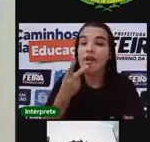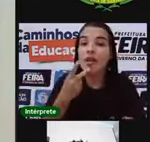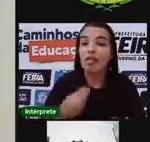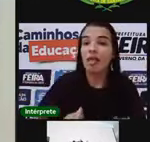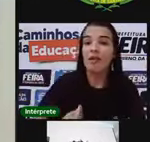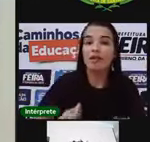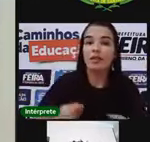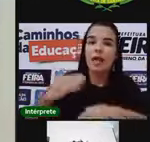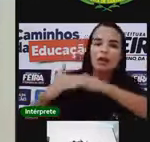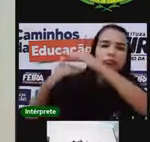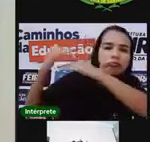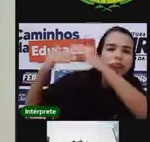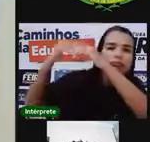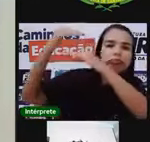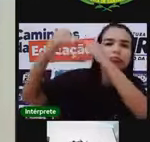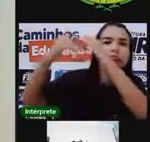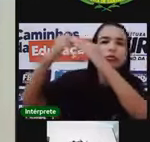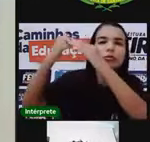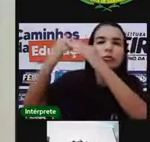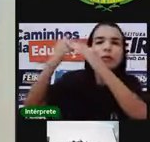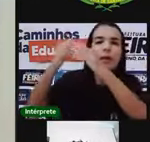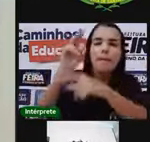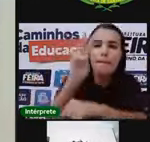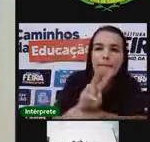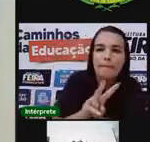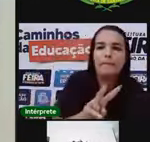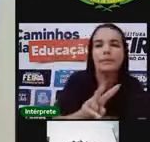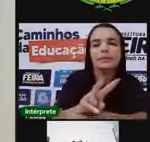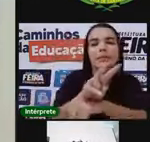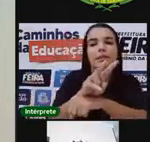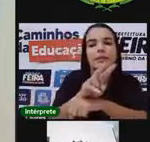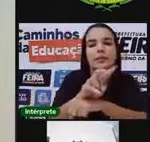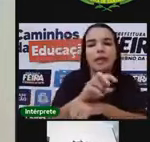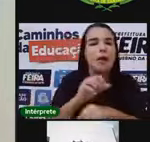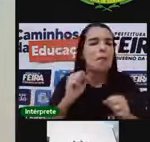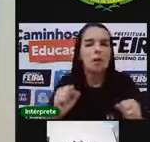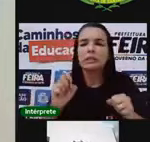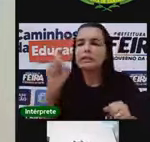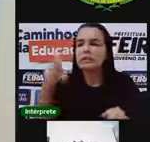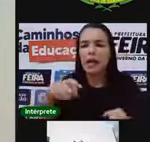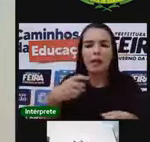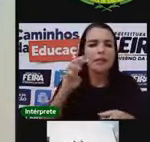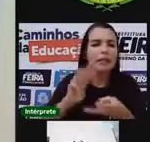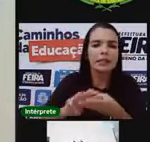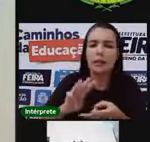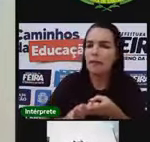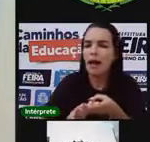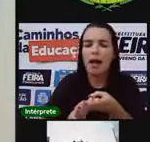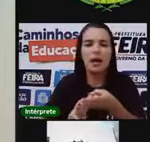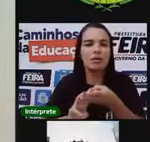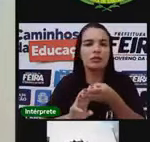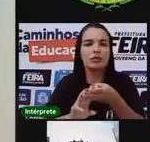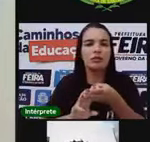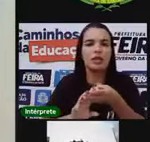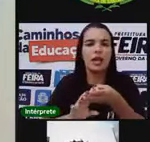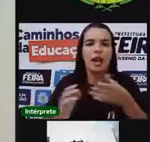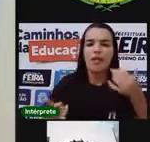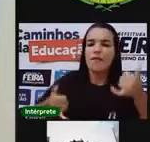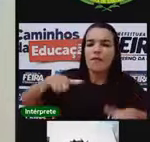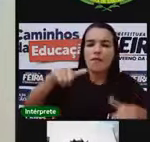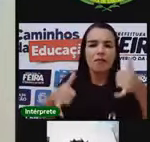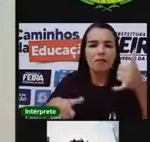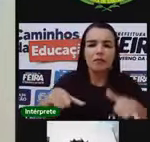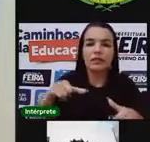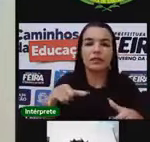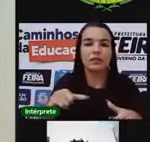para preservá-las. Seja na matemática, na química, na física. Hiroshima e Nagasaki